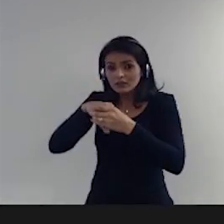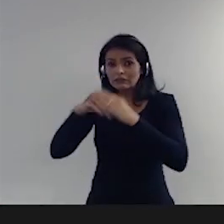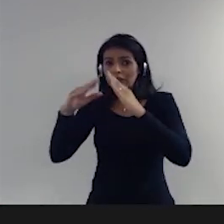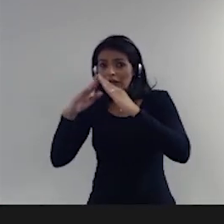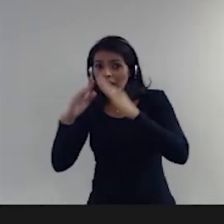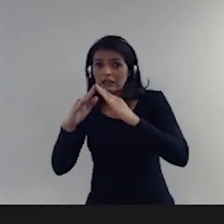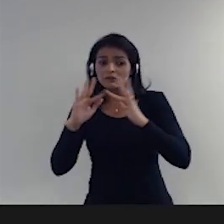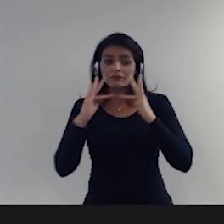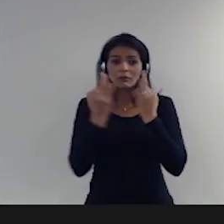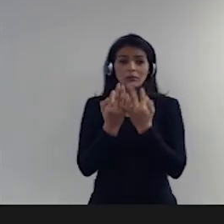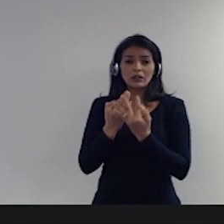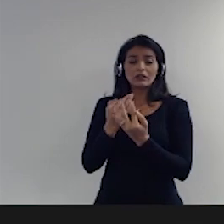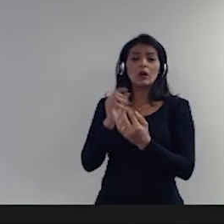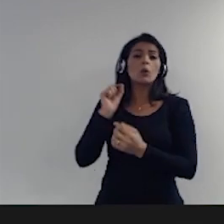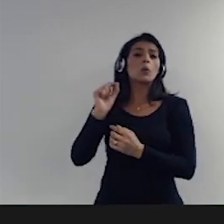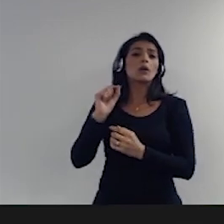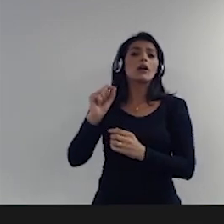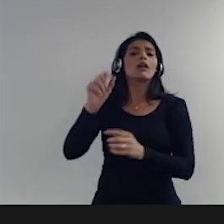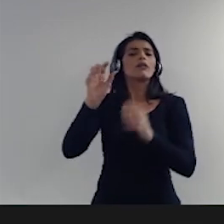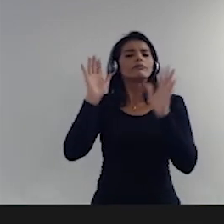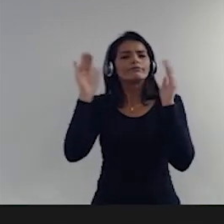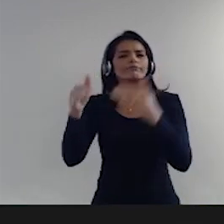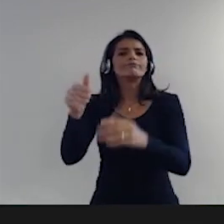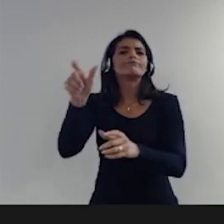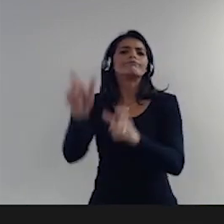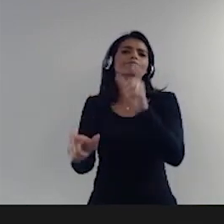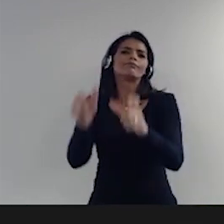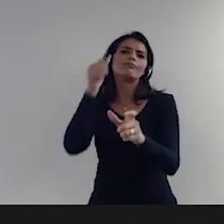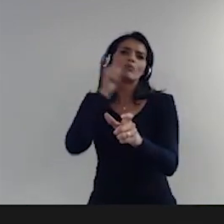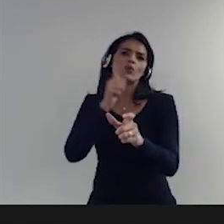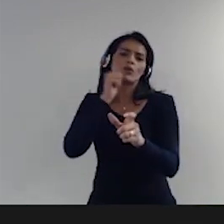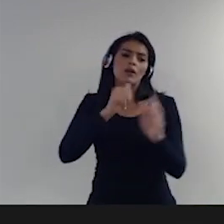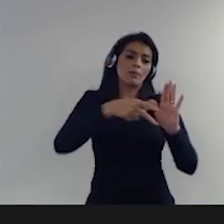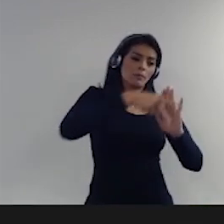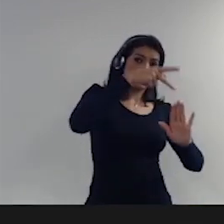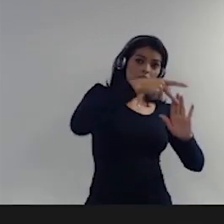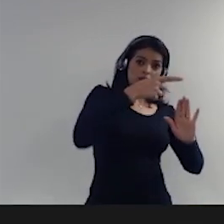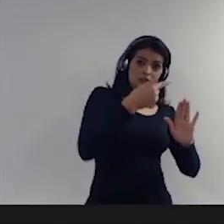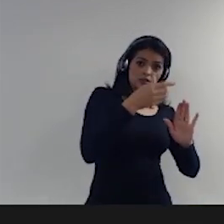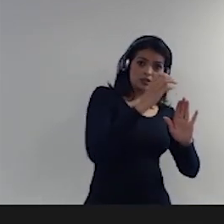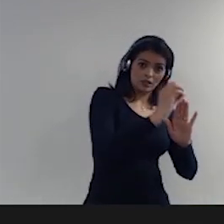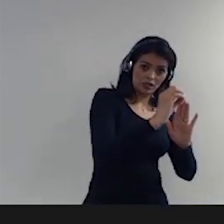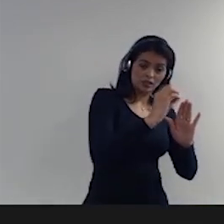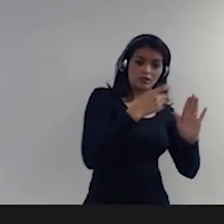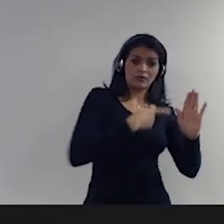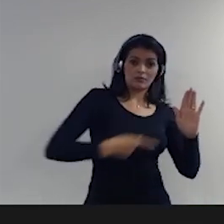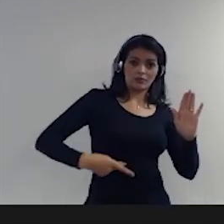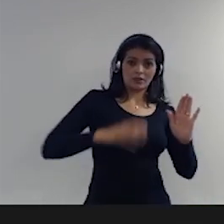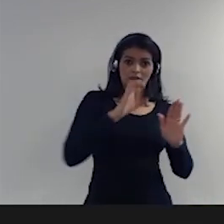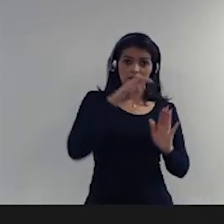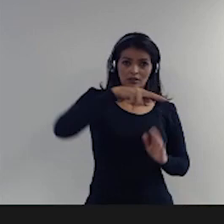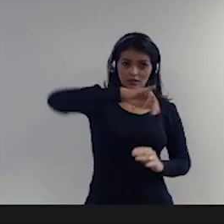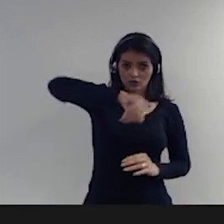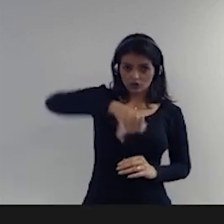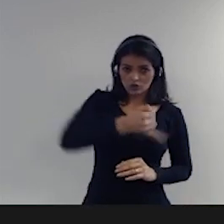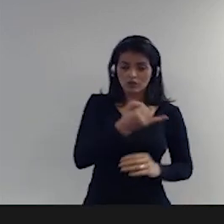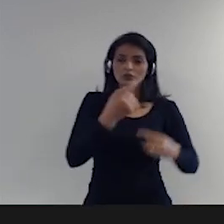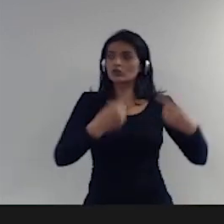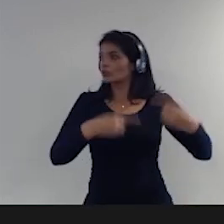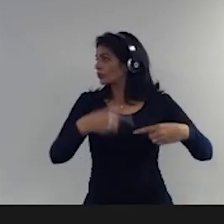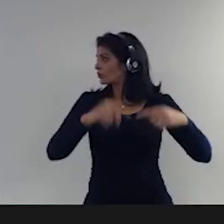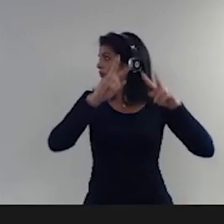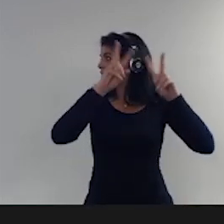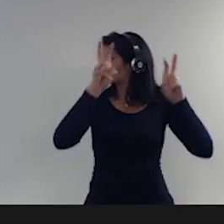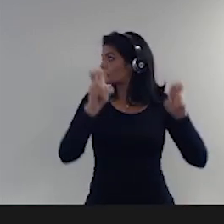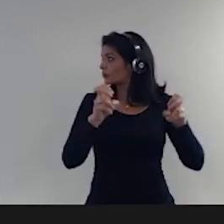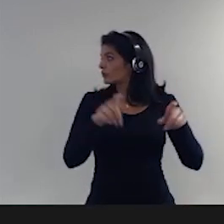em especial as mulheres, né? A portaria 70 da presidência do CNJ também trata dessas